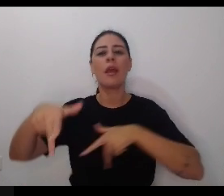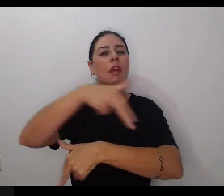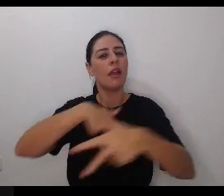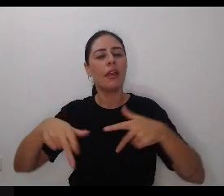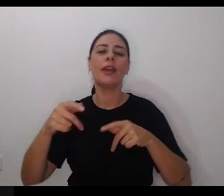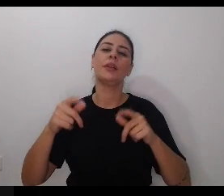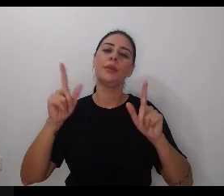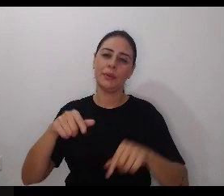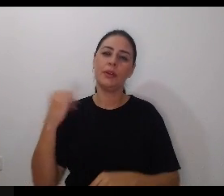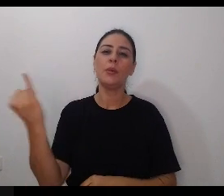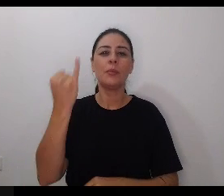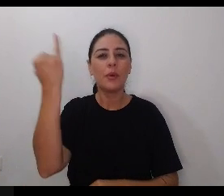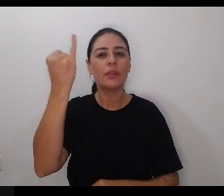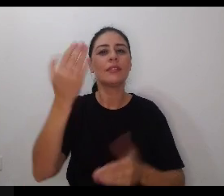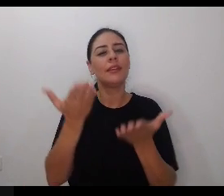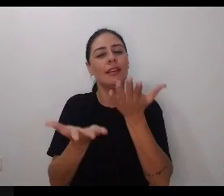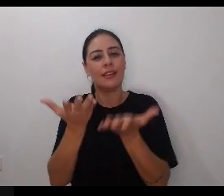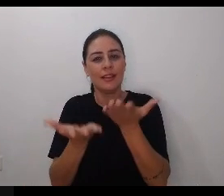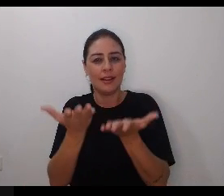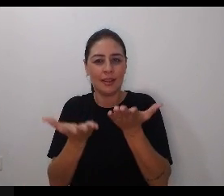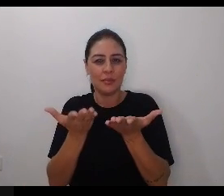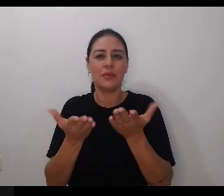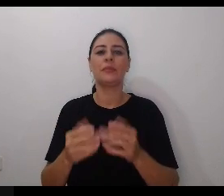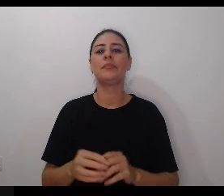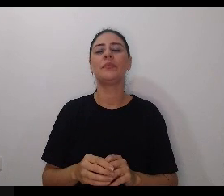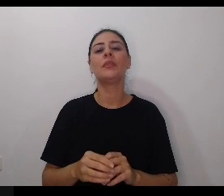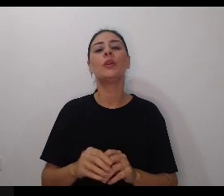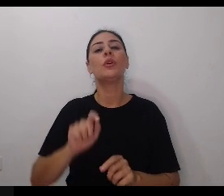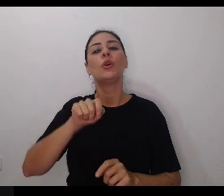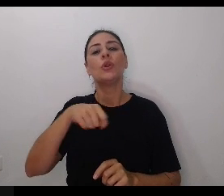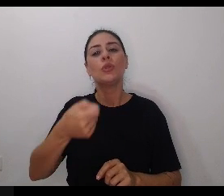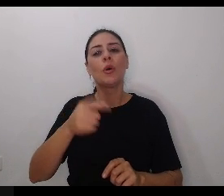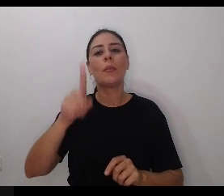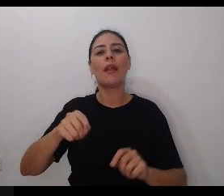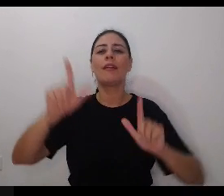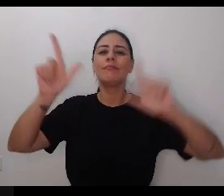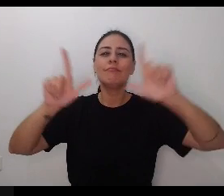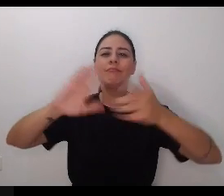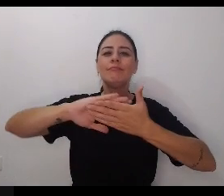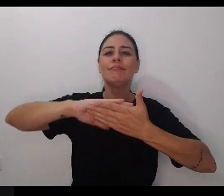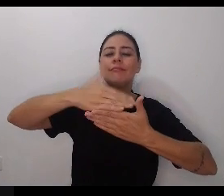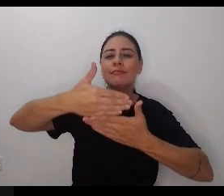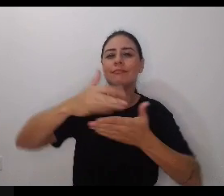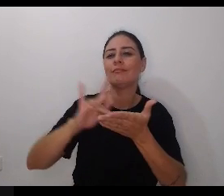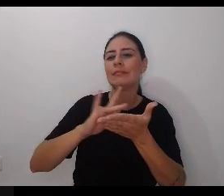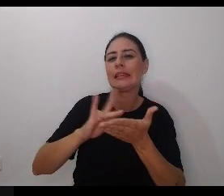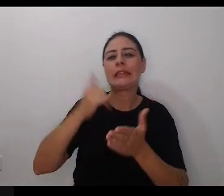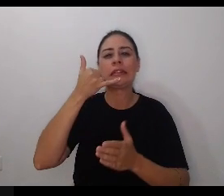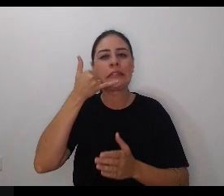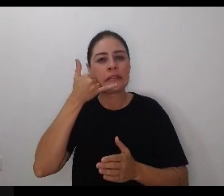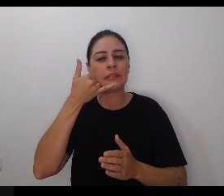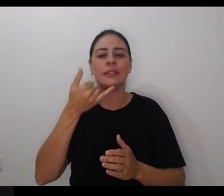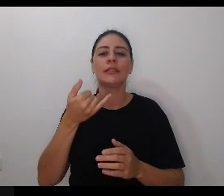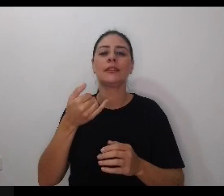concentração e atividades mais livres e com movimento, né? É importante para manter um equilíbrio.